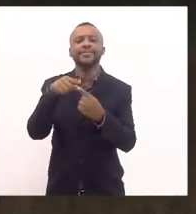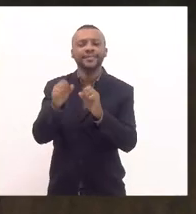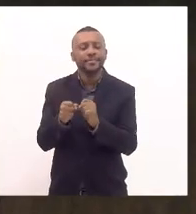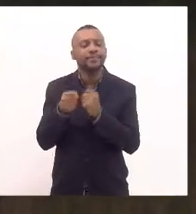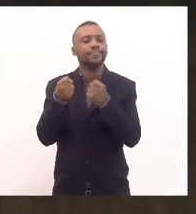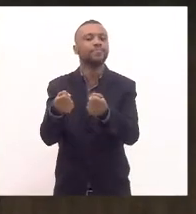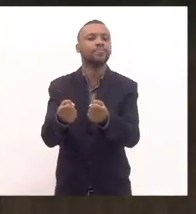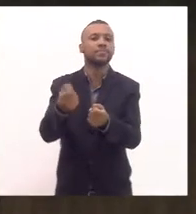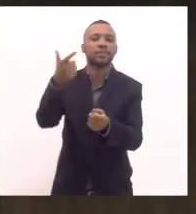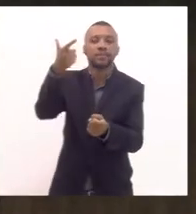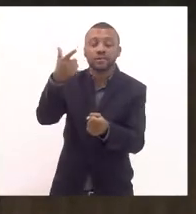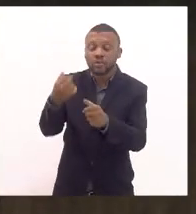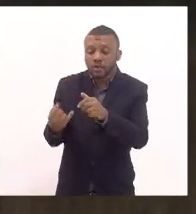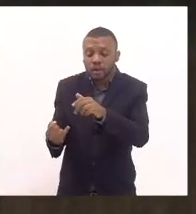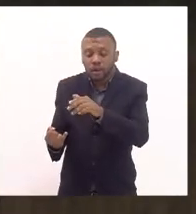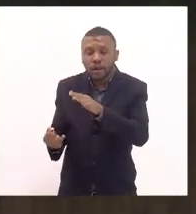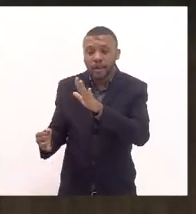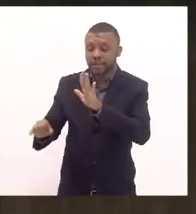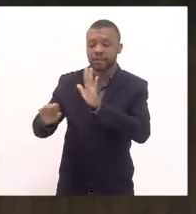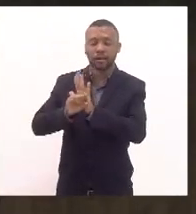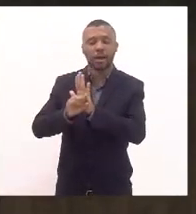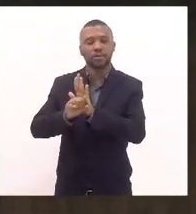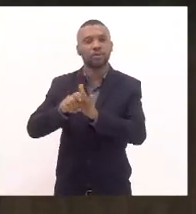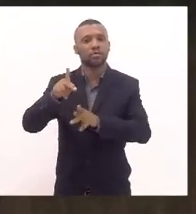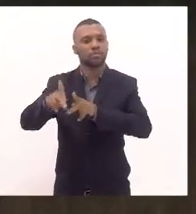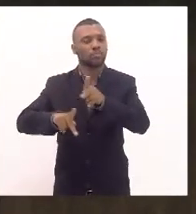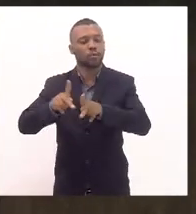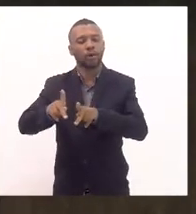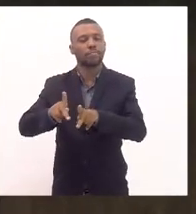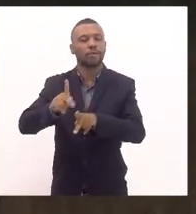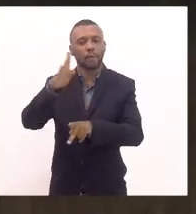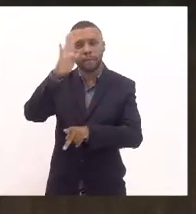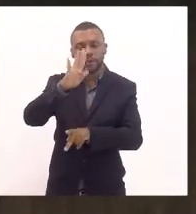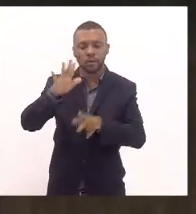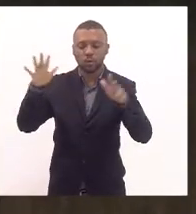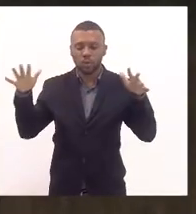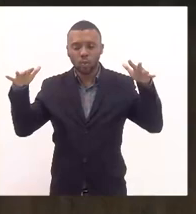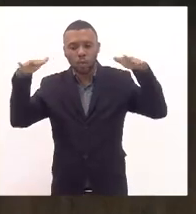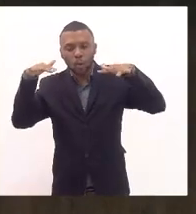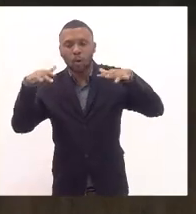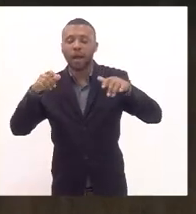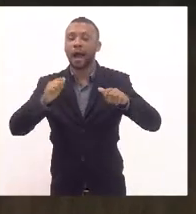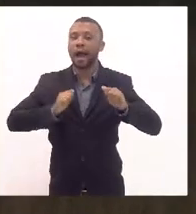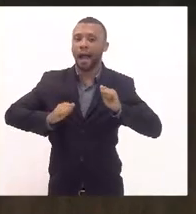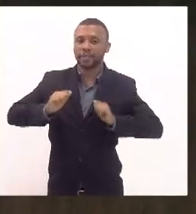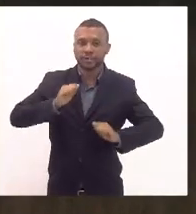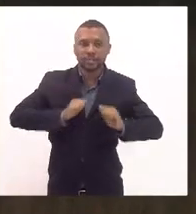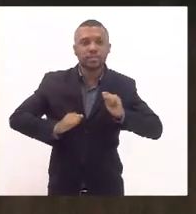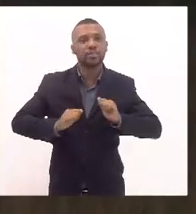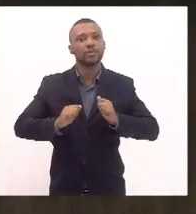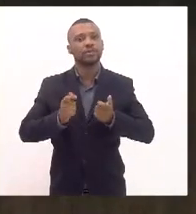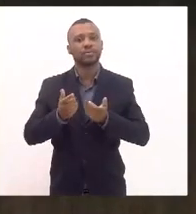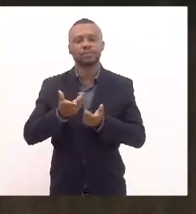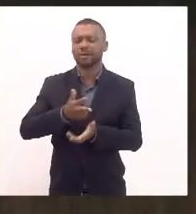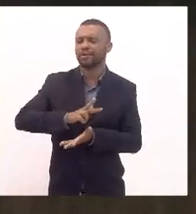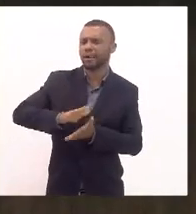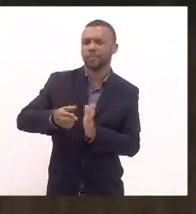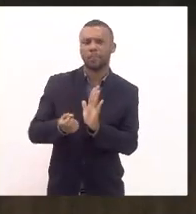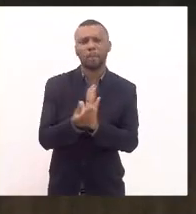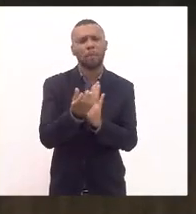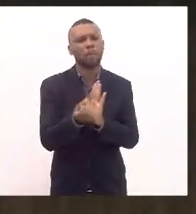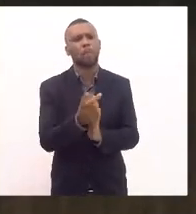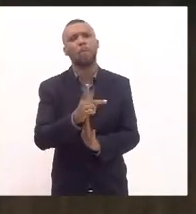a identidade do povo brasileiro garante a visibilidade de artistas uma gama de